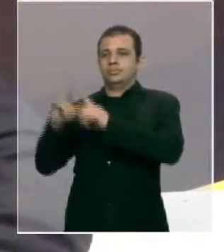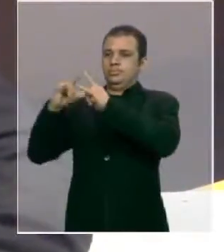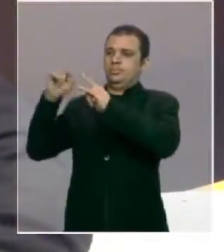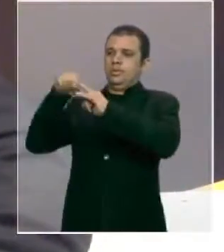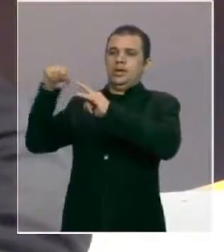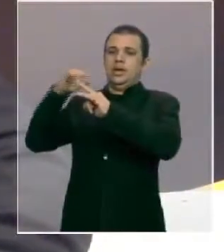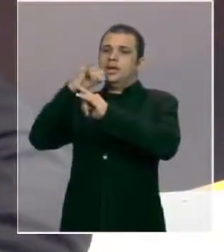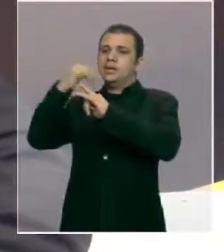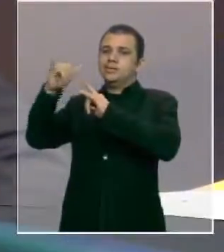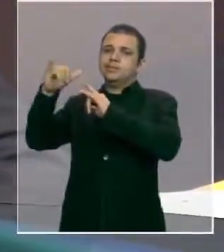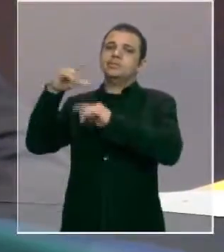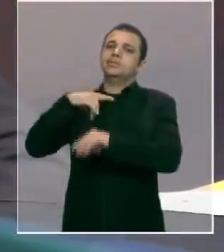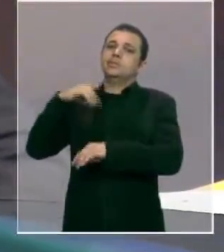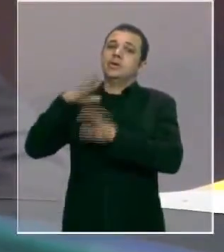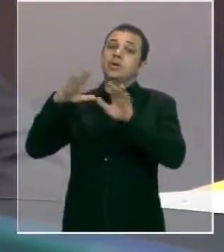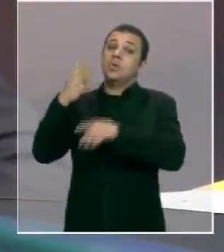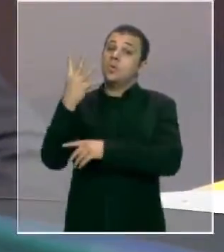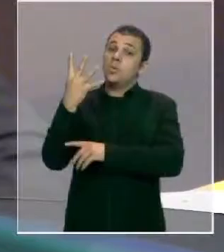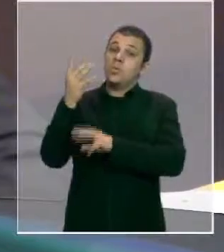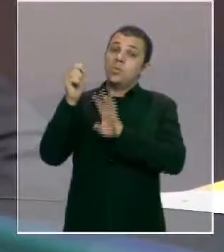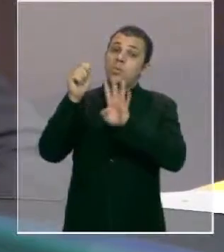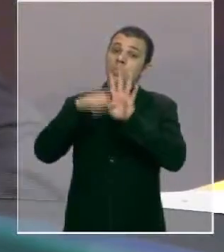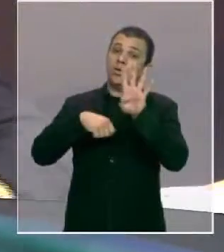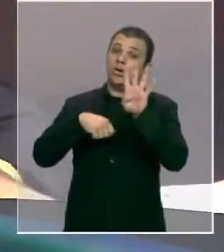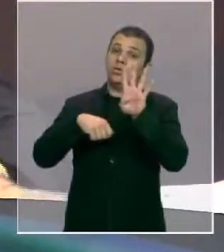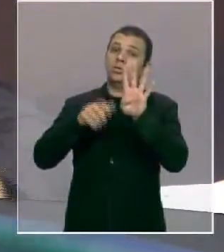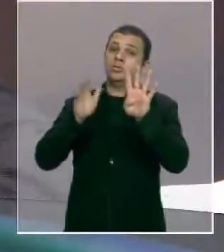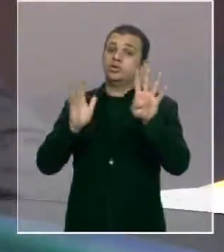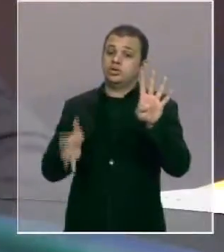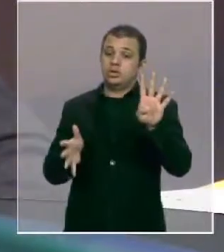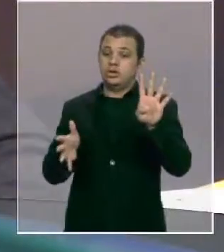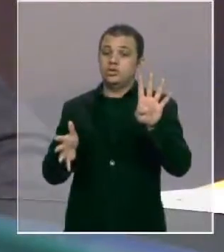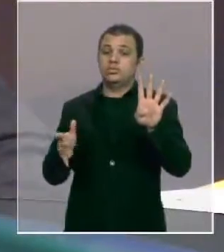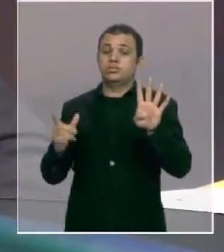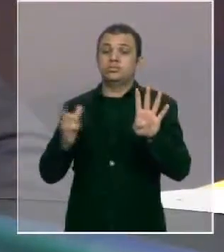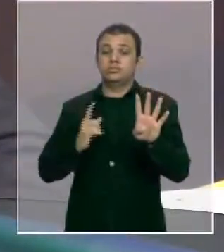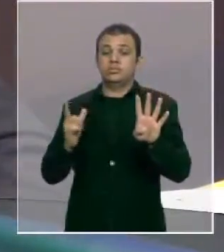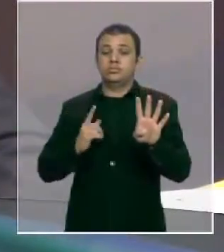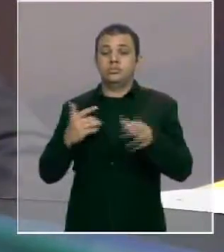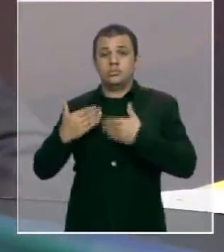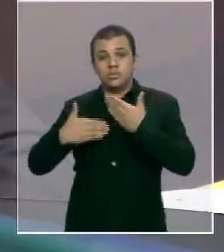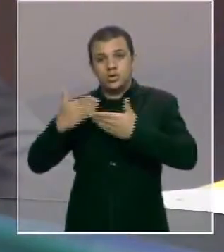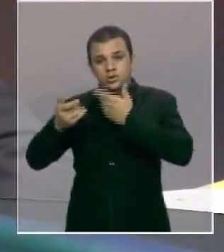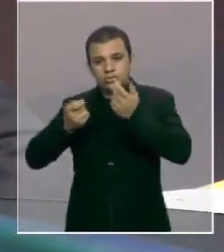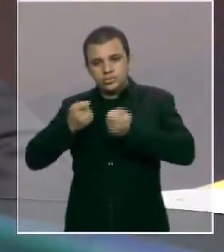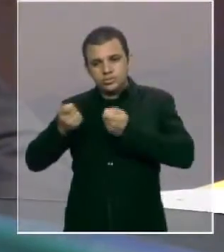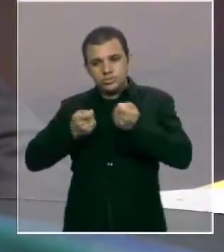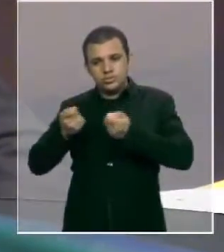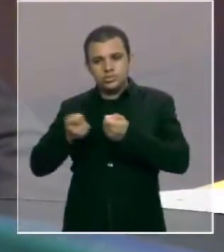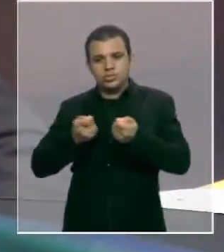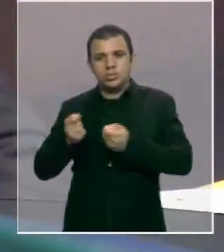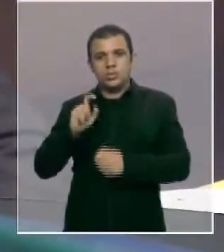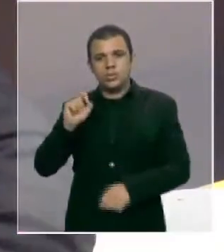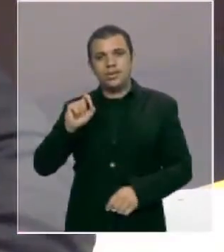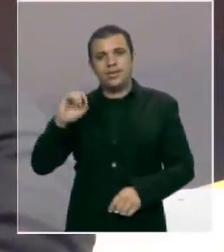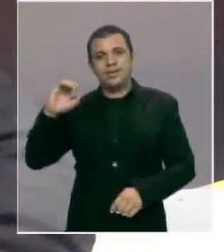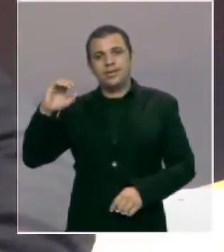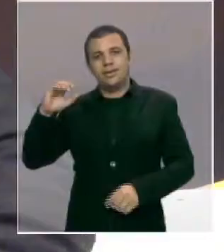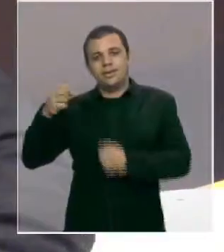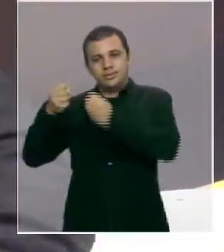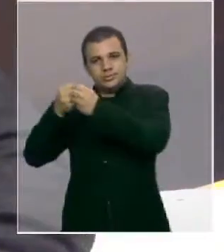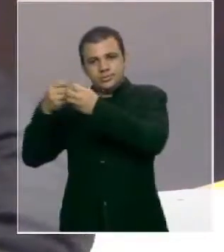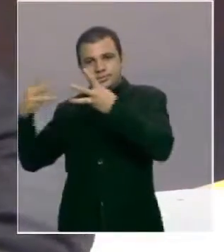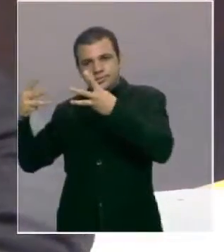há mais de 4 meses, por um processo administrativo da ligação SEMAR